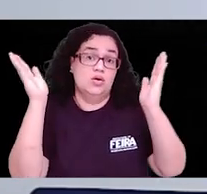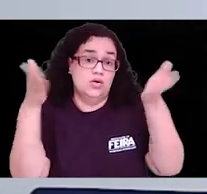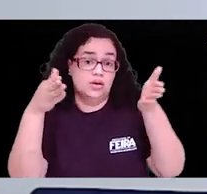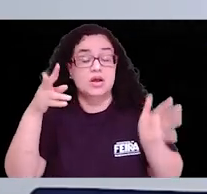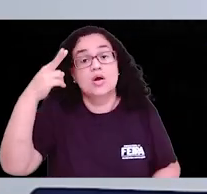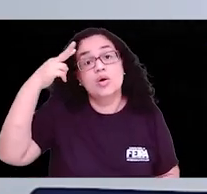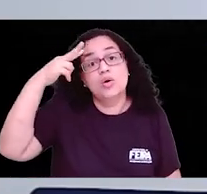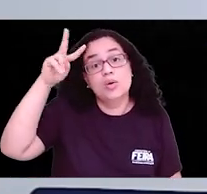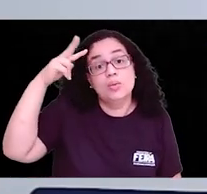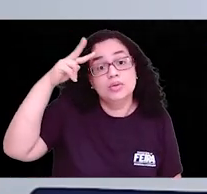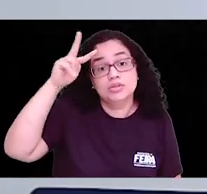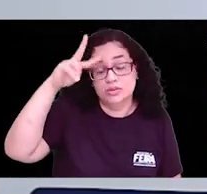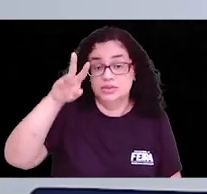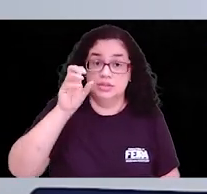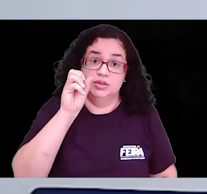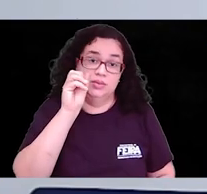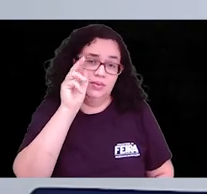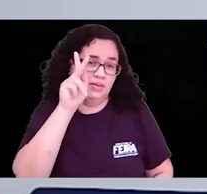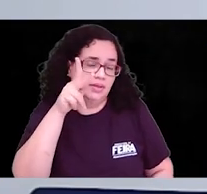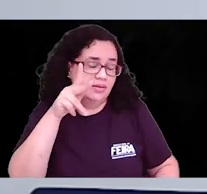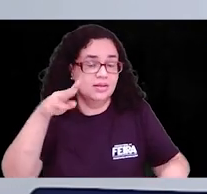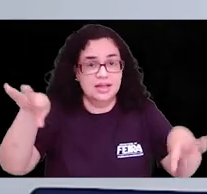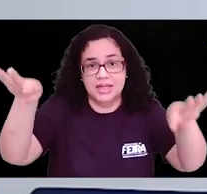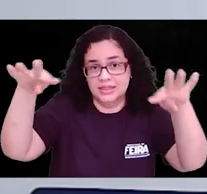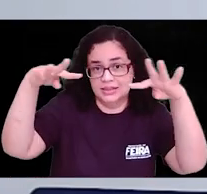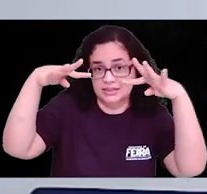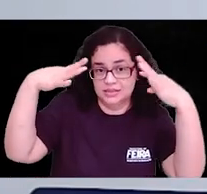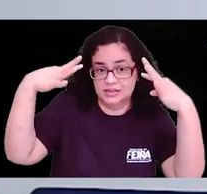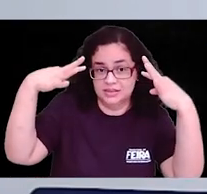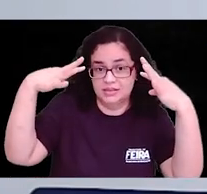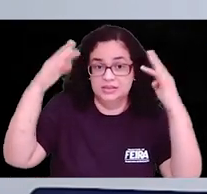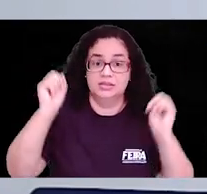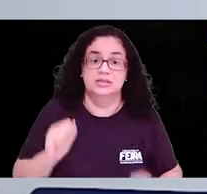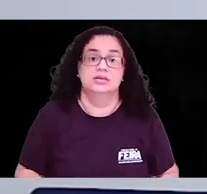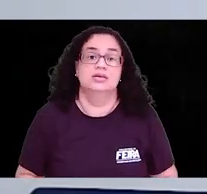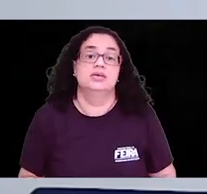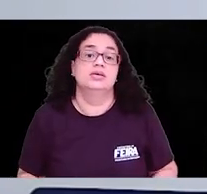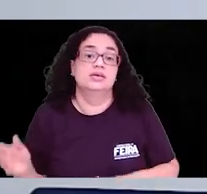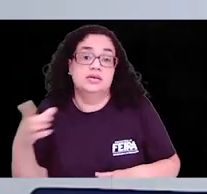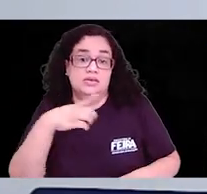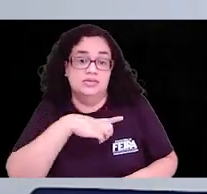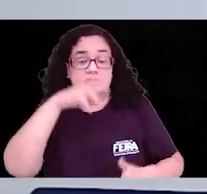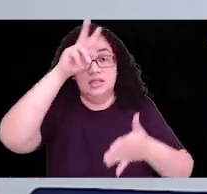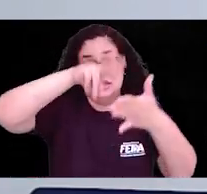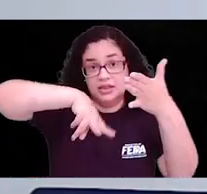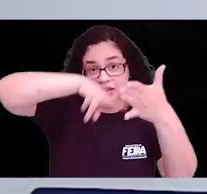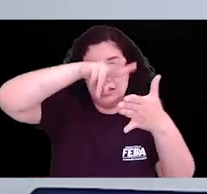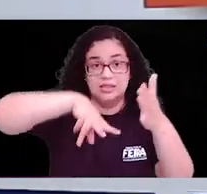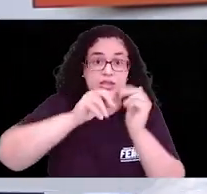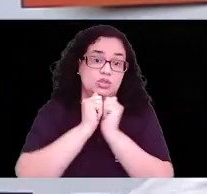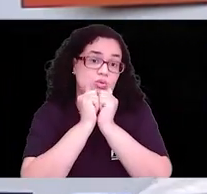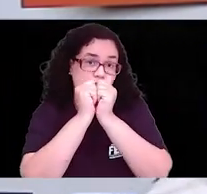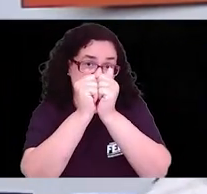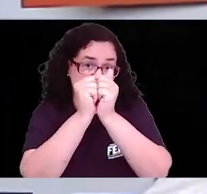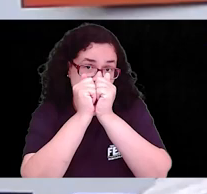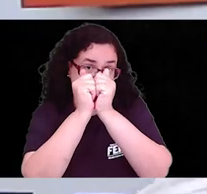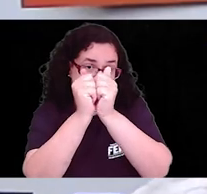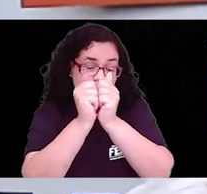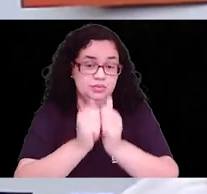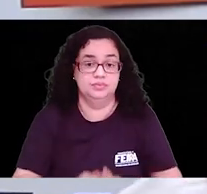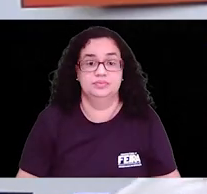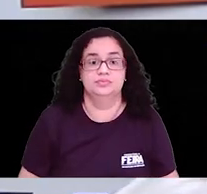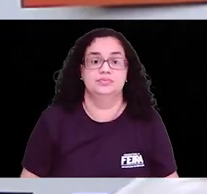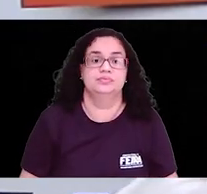vocês uma historinha tá bom prestem bastante atenção nesta vida que vai aparecer vamos fazer a leitura junto comigo